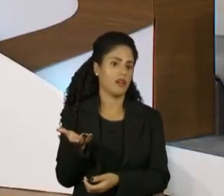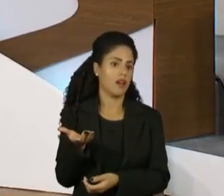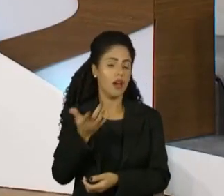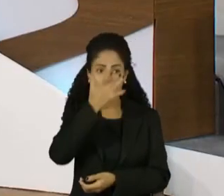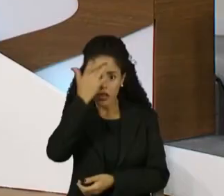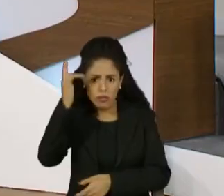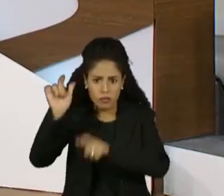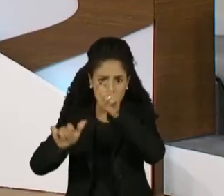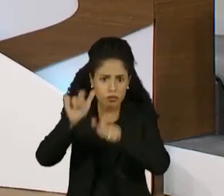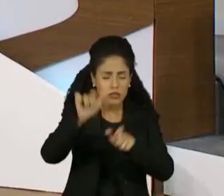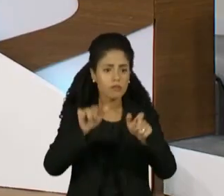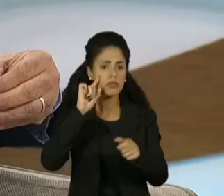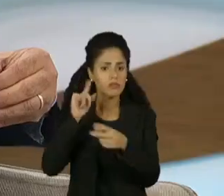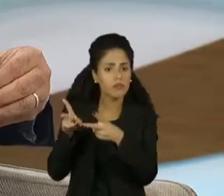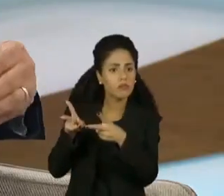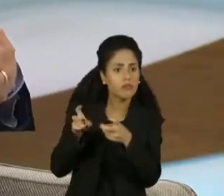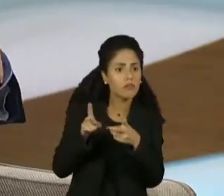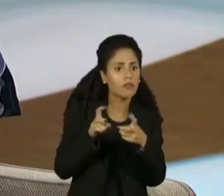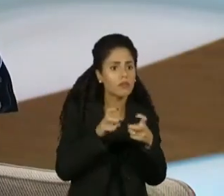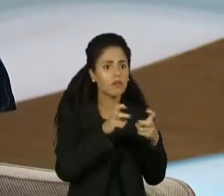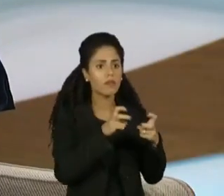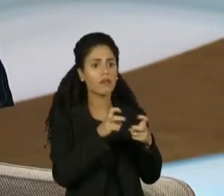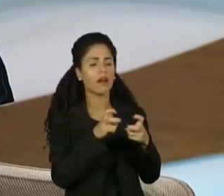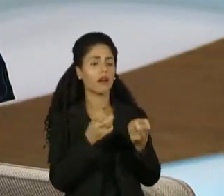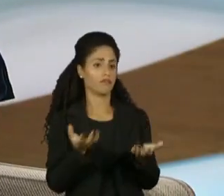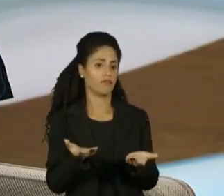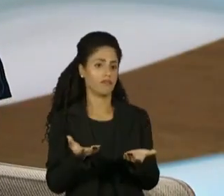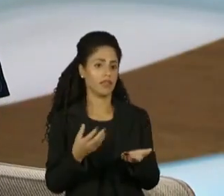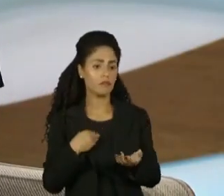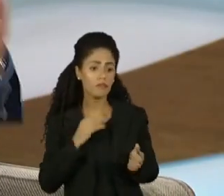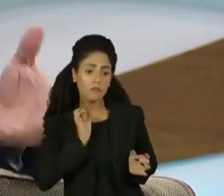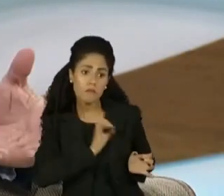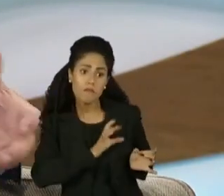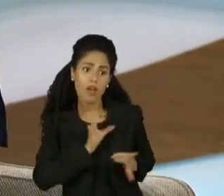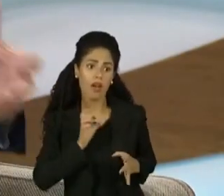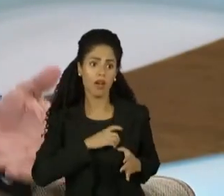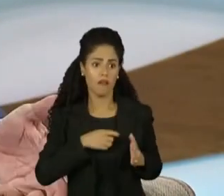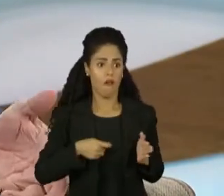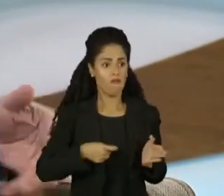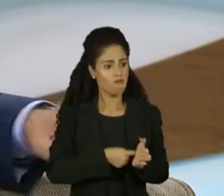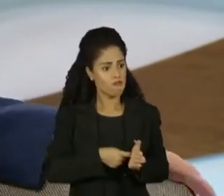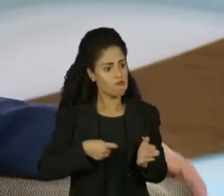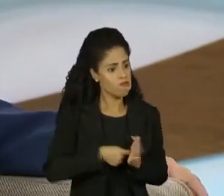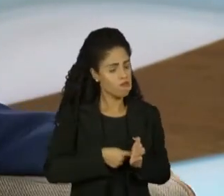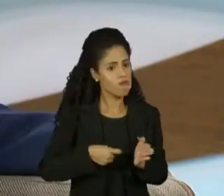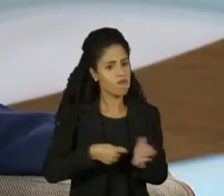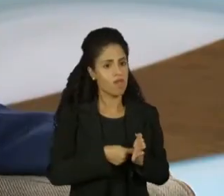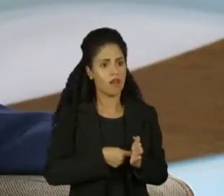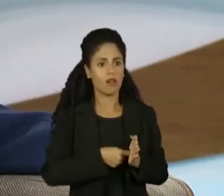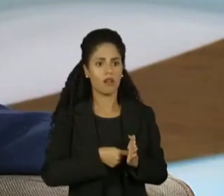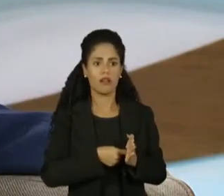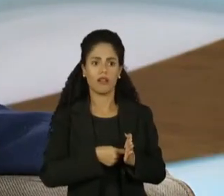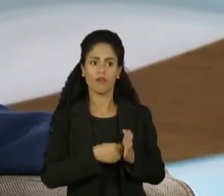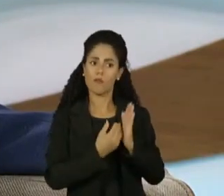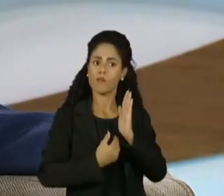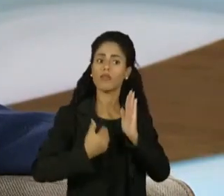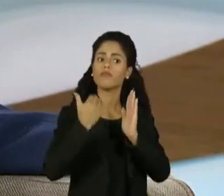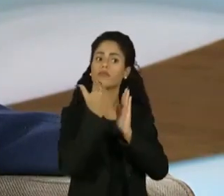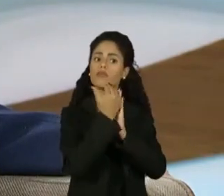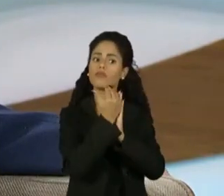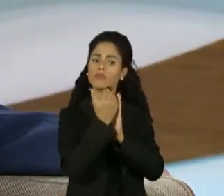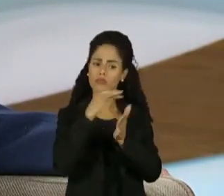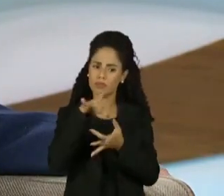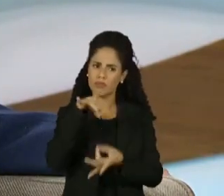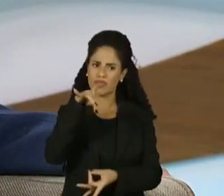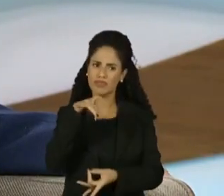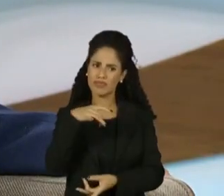estão se sentindo jungidas, estão se sentindo pressionadas de uma forma indevida. Senador. Não é a democracia que nós queremos no